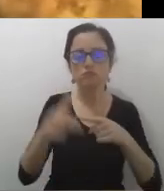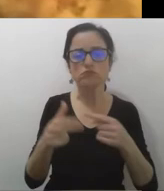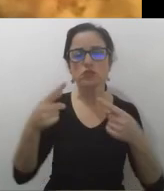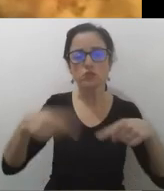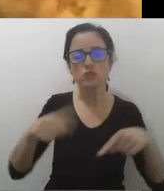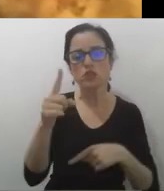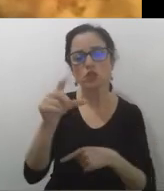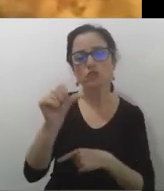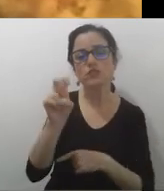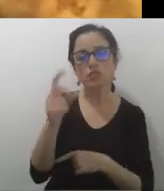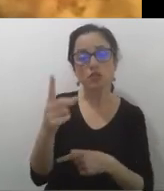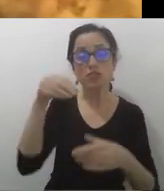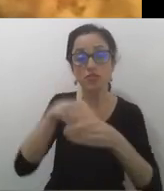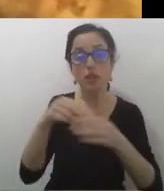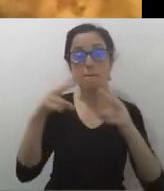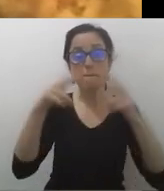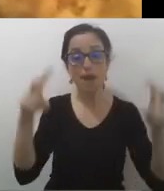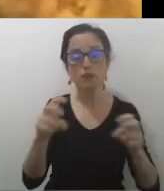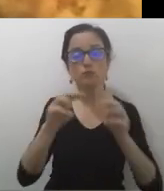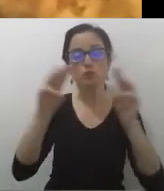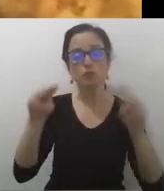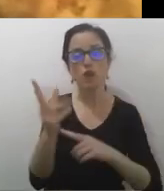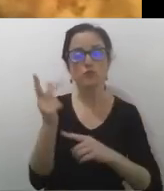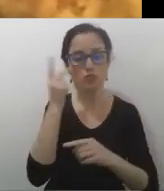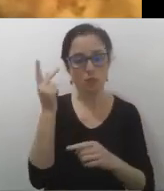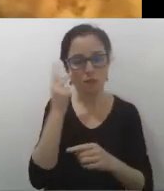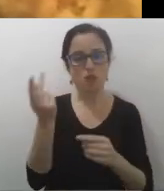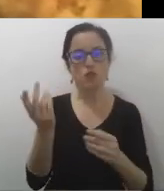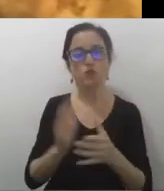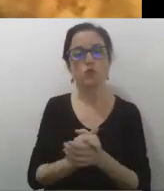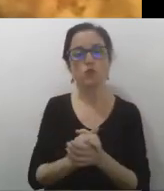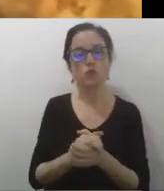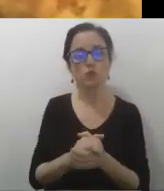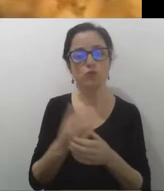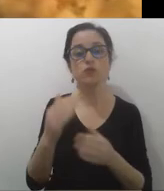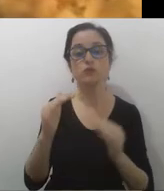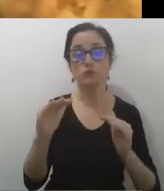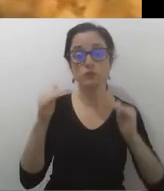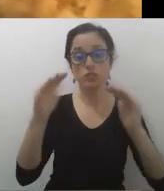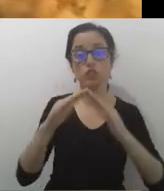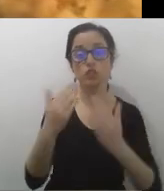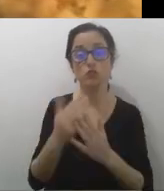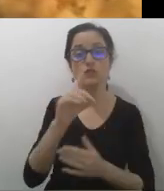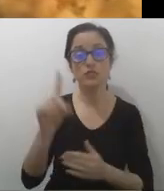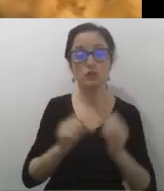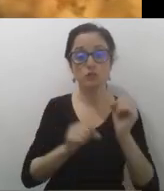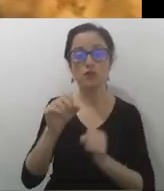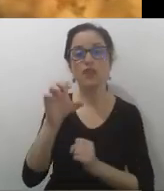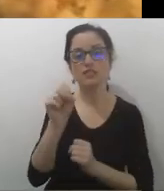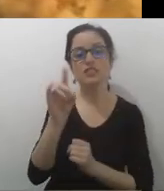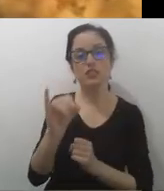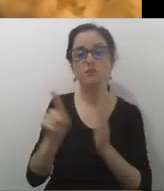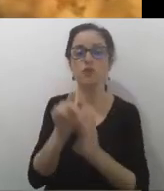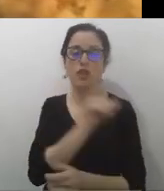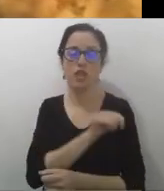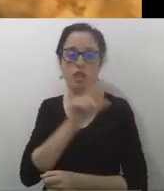inaugurado em 51, dentro do MASP, do Museu de Arte de São Paulo, e a Escola Superior de Design Industrial,